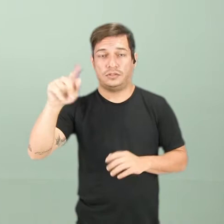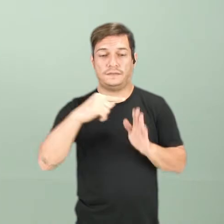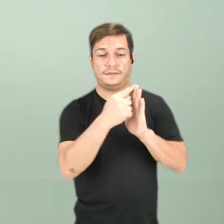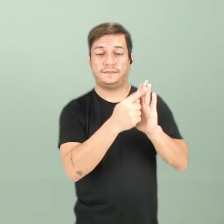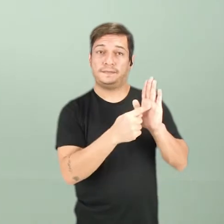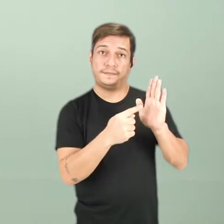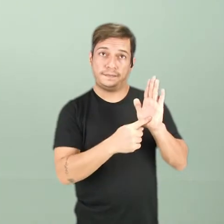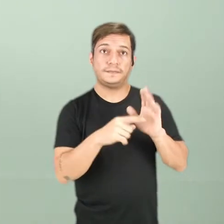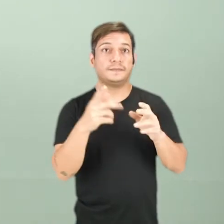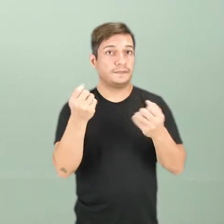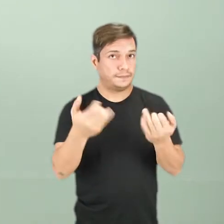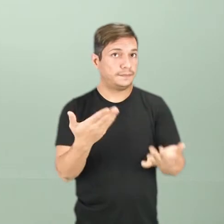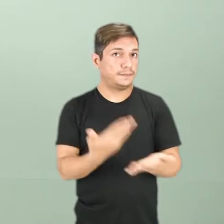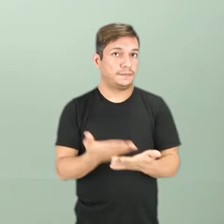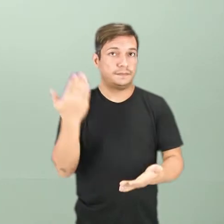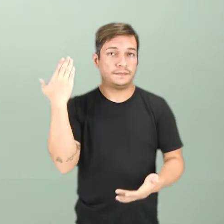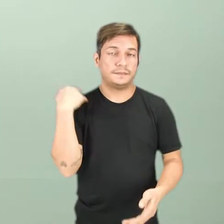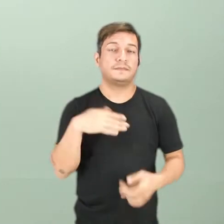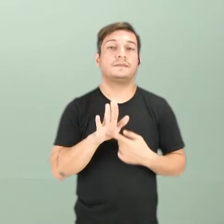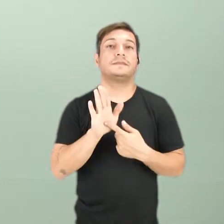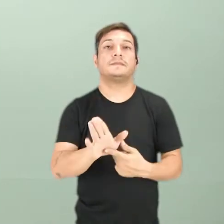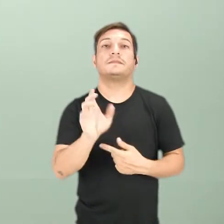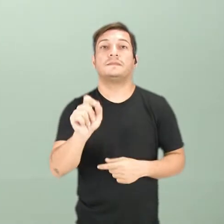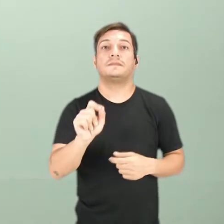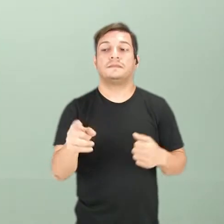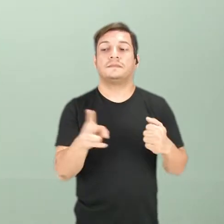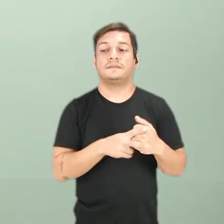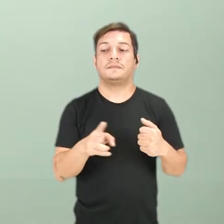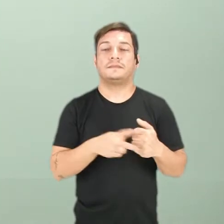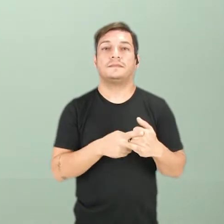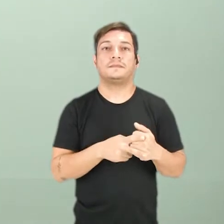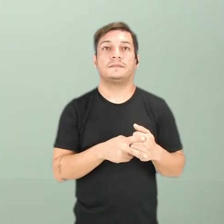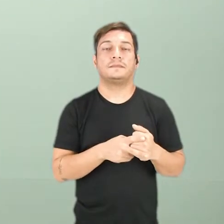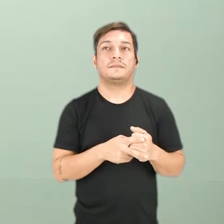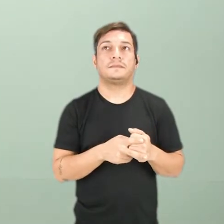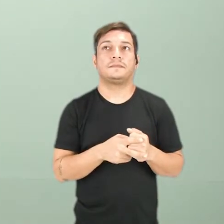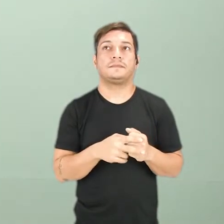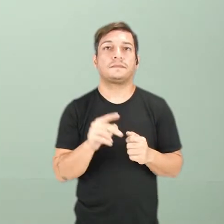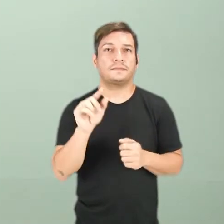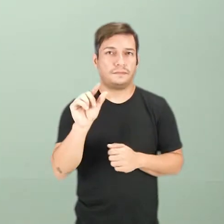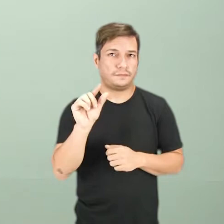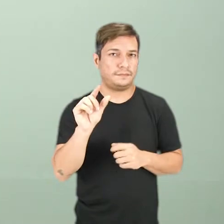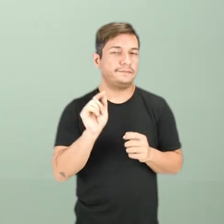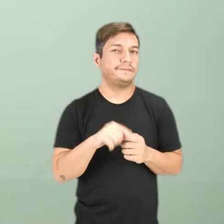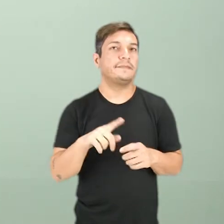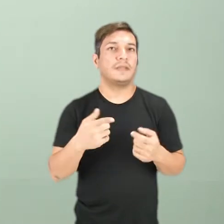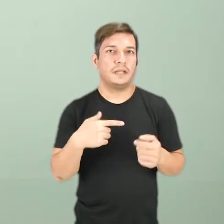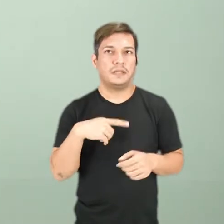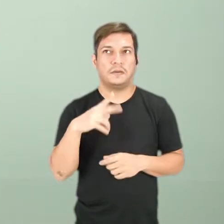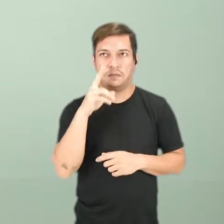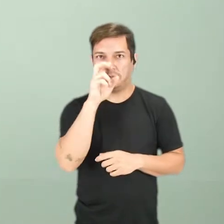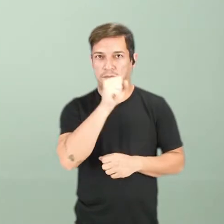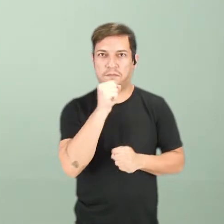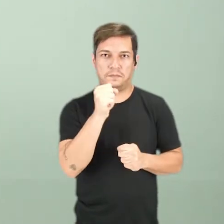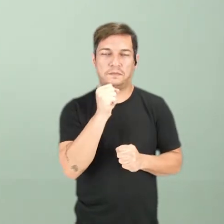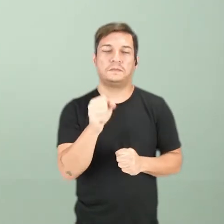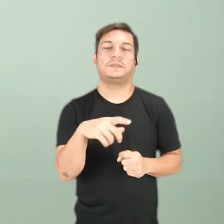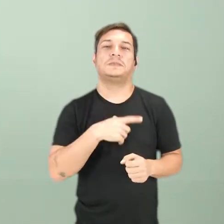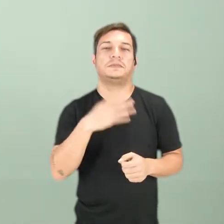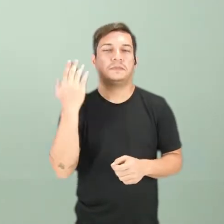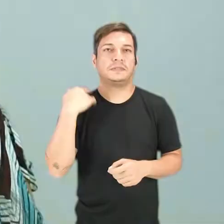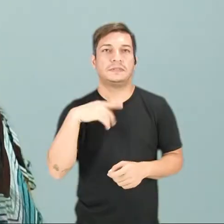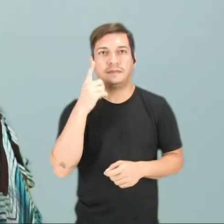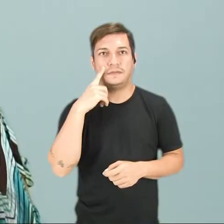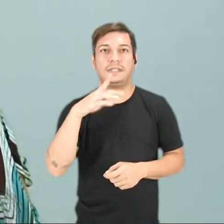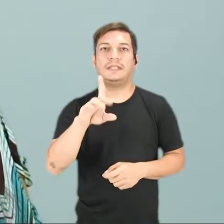forma negativa e interrogativa. Apresentamos um verbinho bem pequenininho, mas com superpoder, o poder do passado. Olha